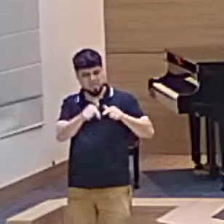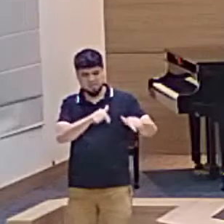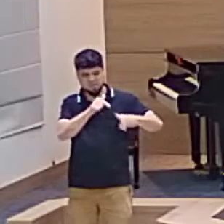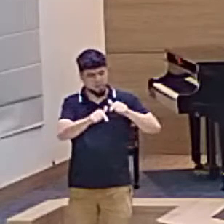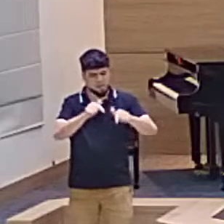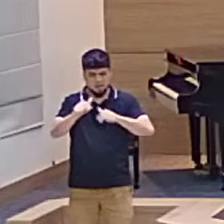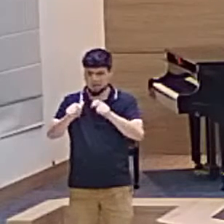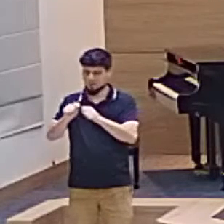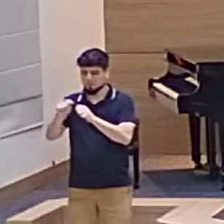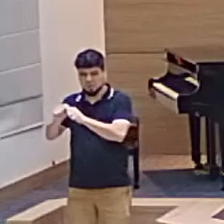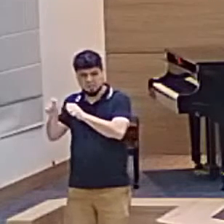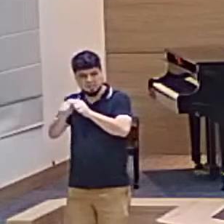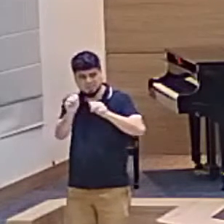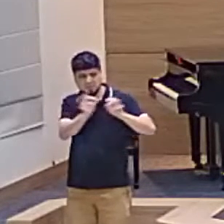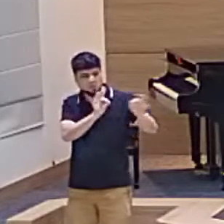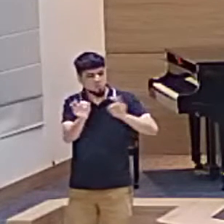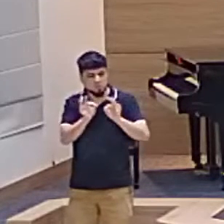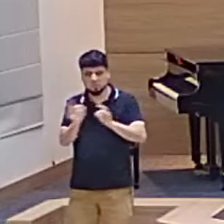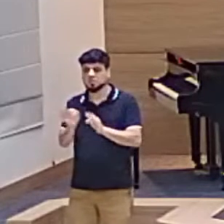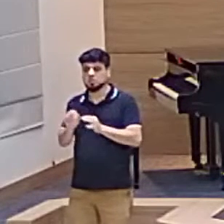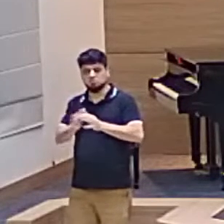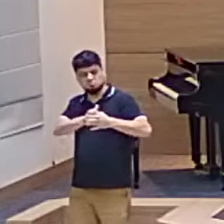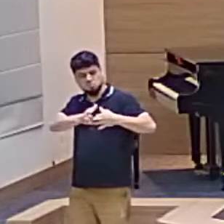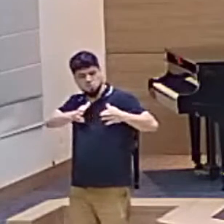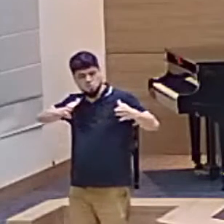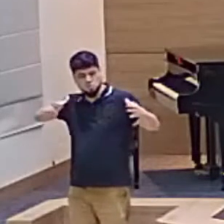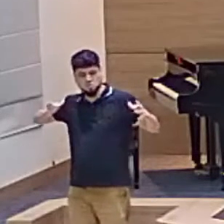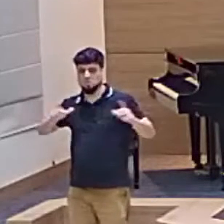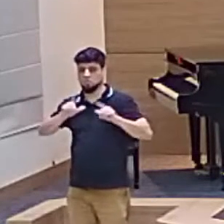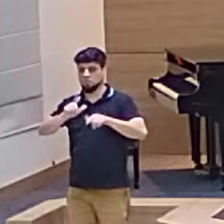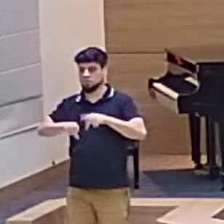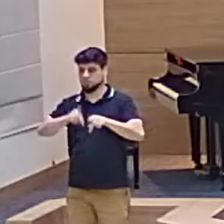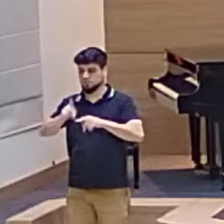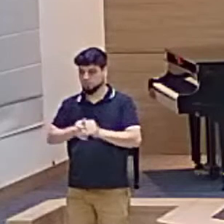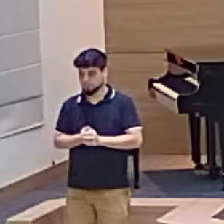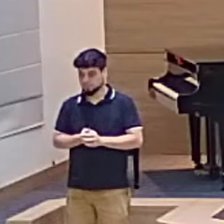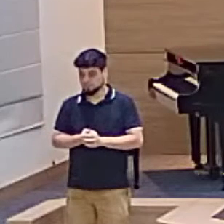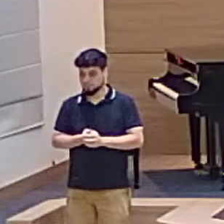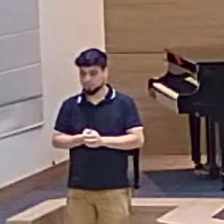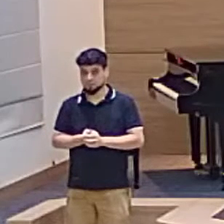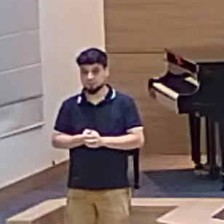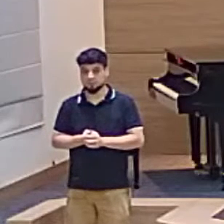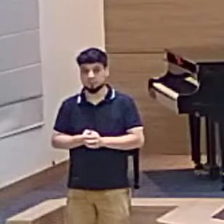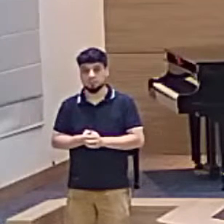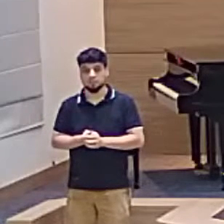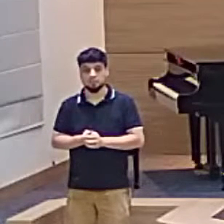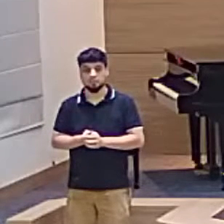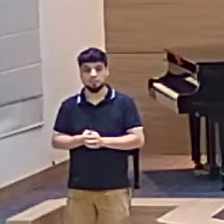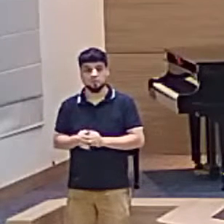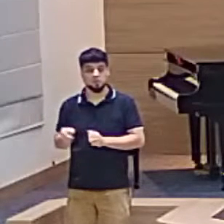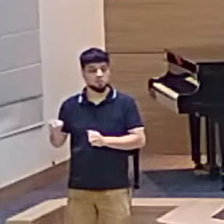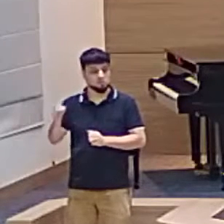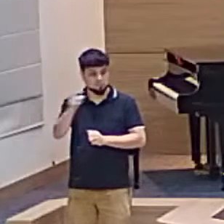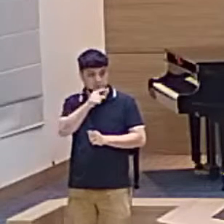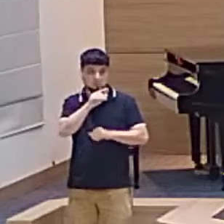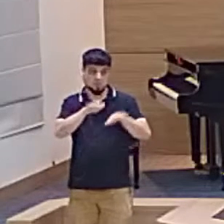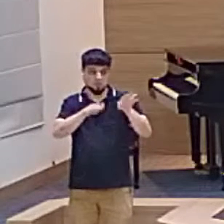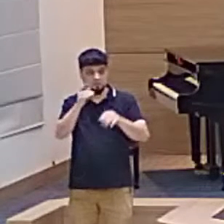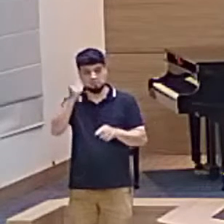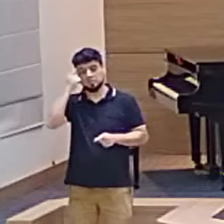para gerenciar um reinado e talvez aqui Alguém possa se assemelhar com o Rei Davi